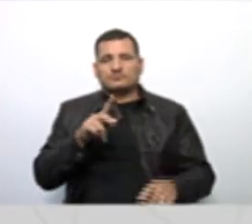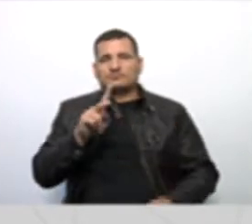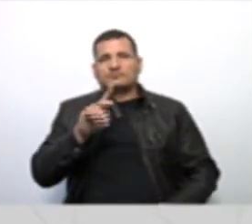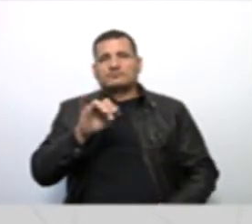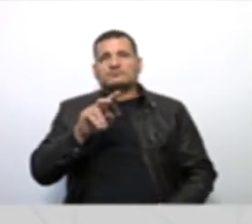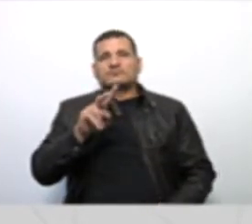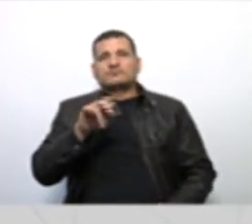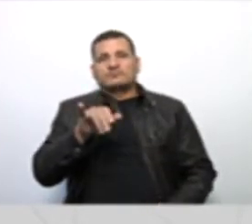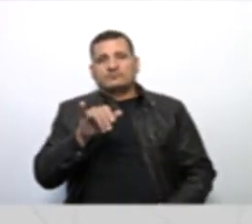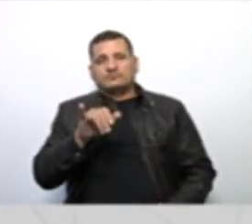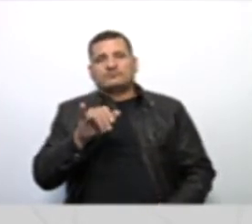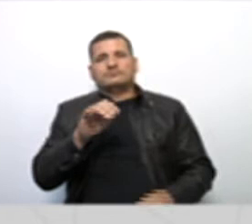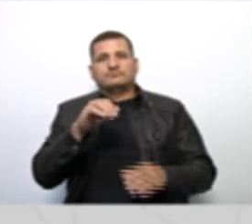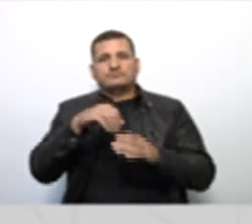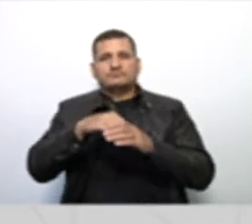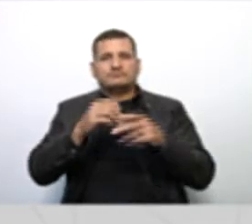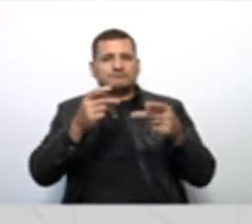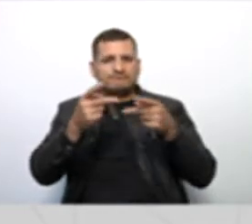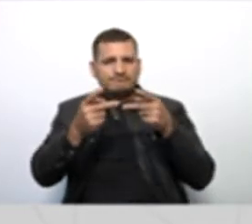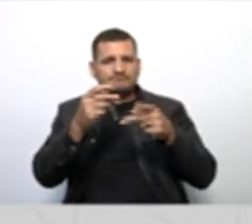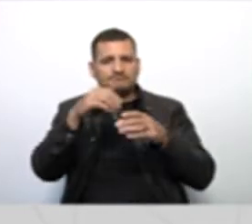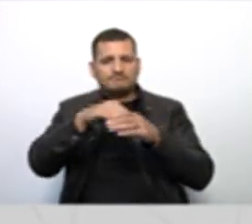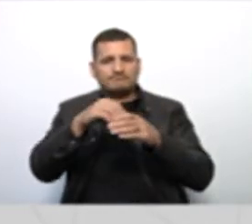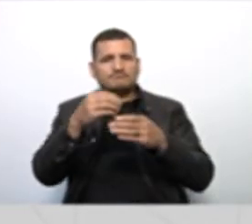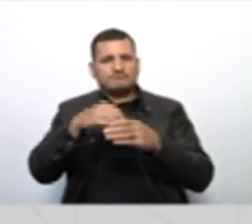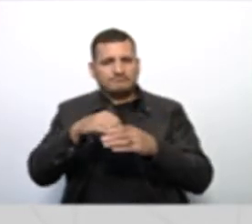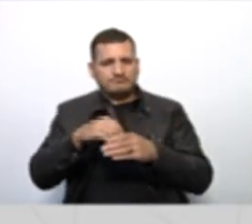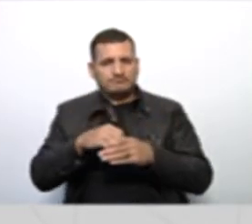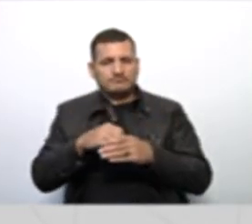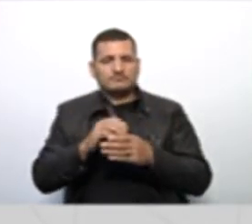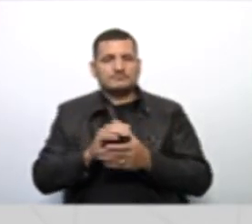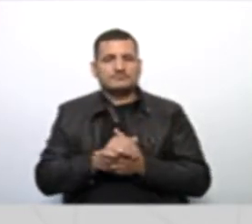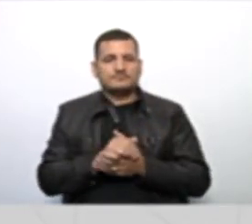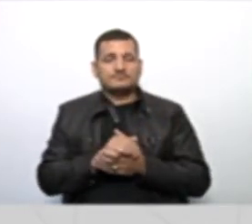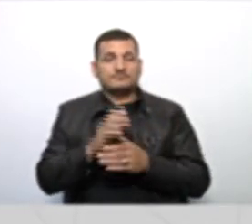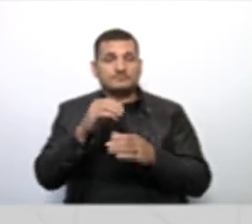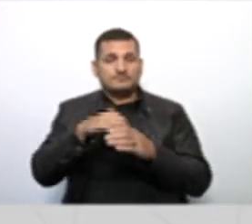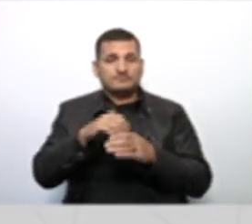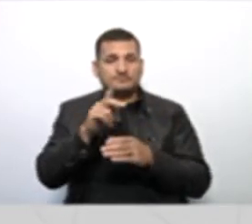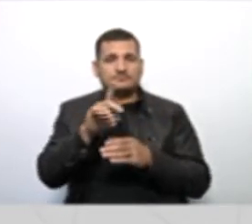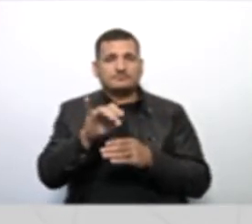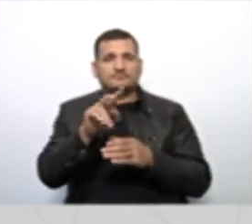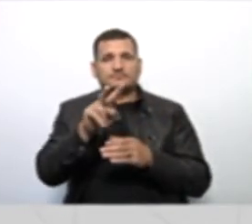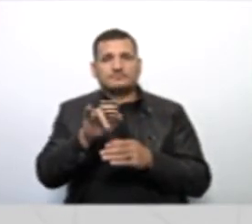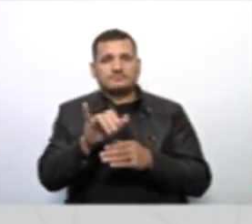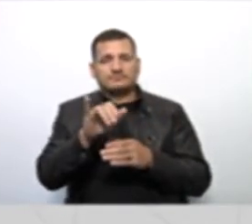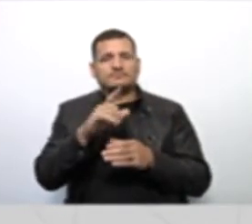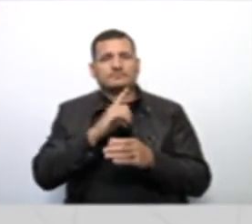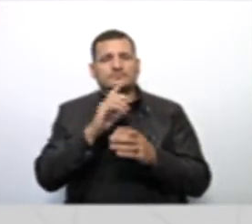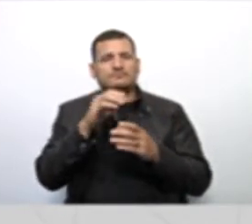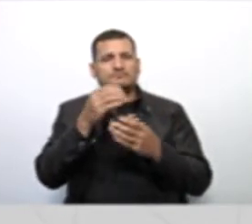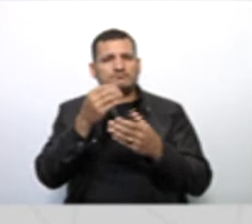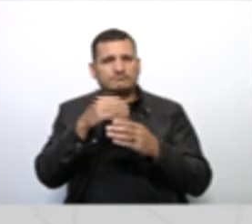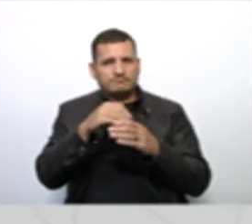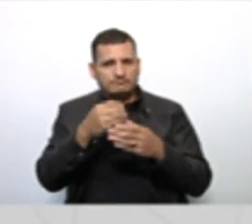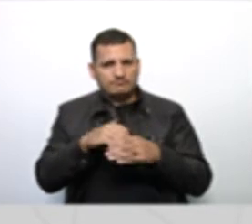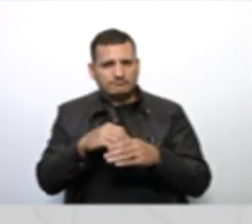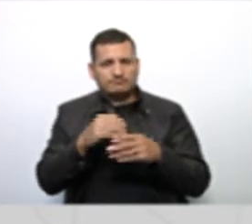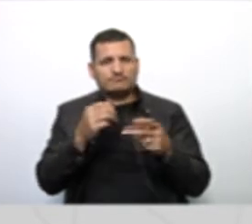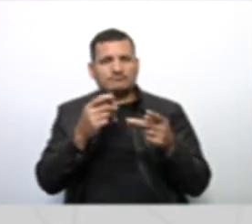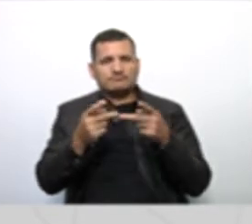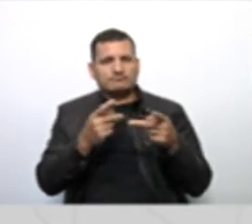subprojetos. Então, dentro do Kivy, não confunda, então, dentro do Kivy tem vários subprojetos, cada